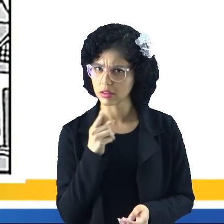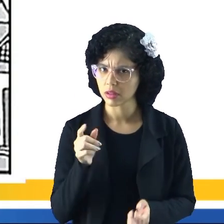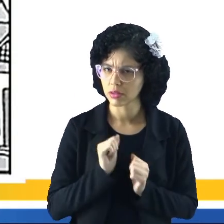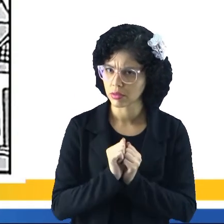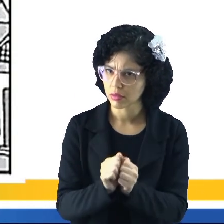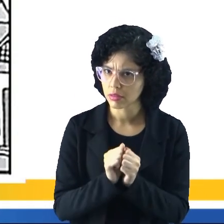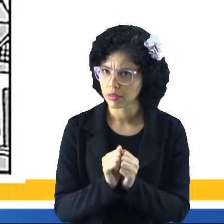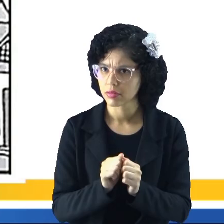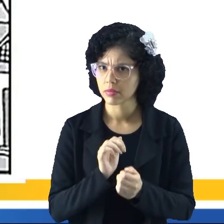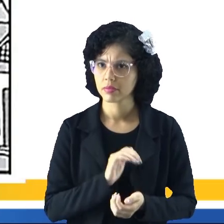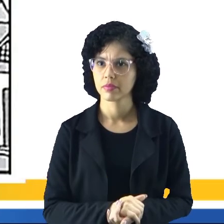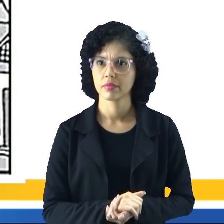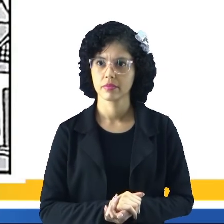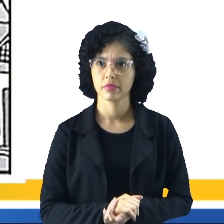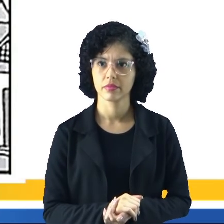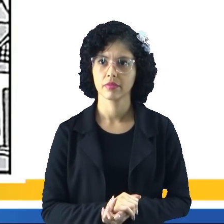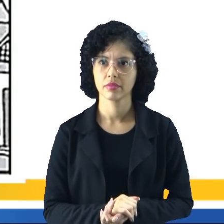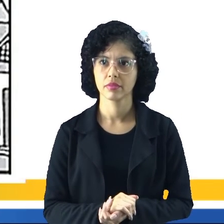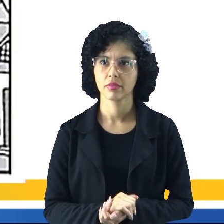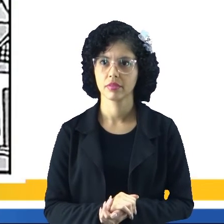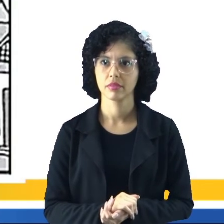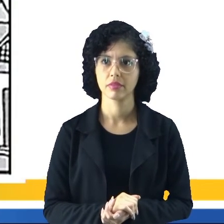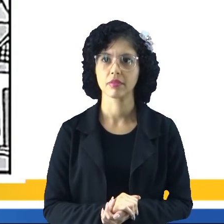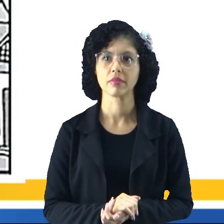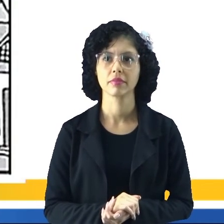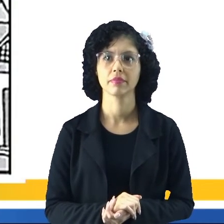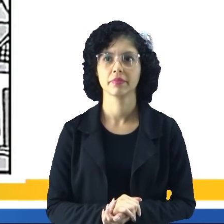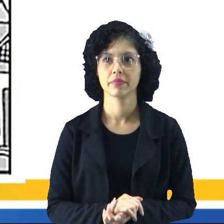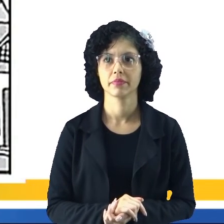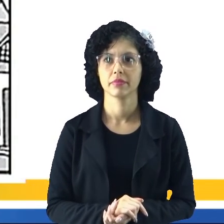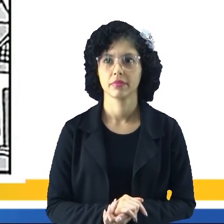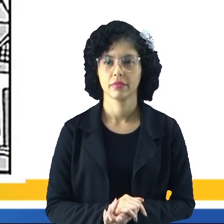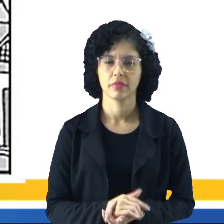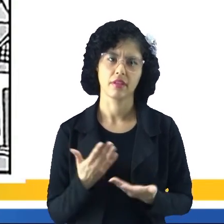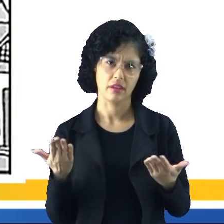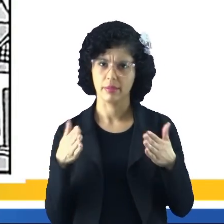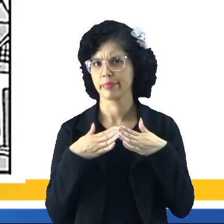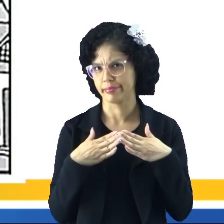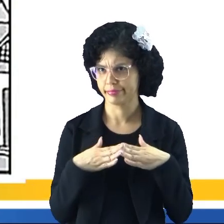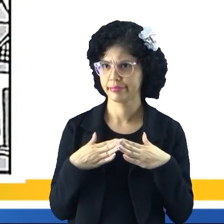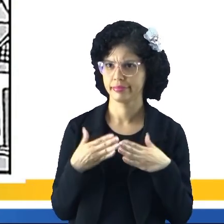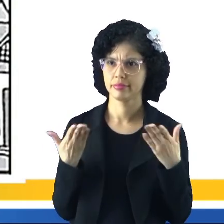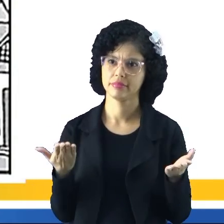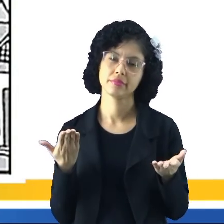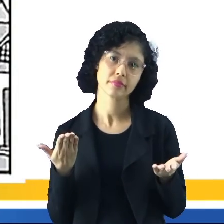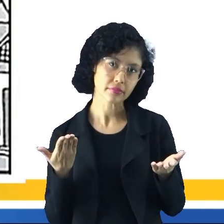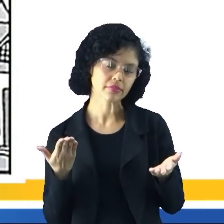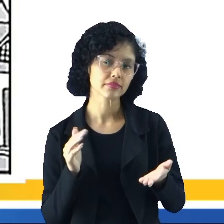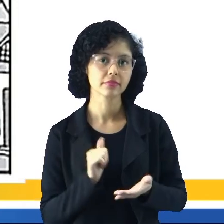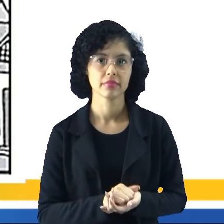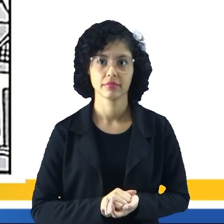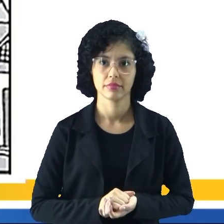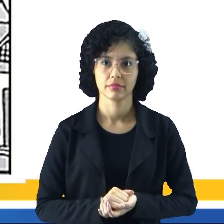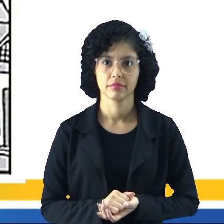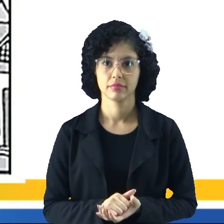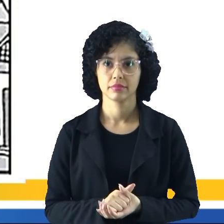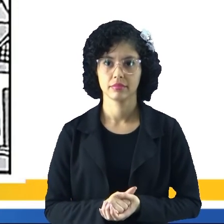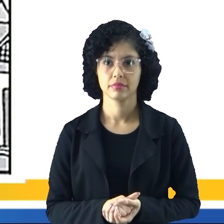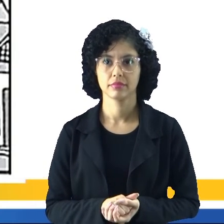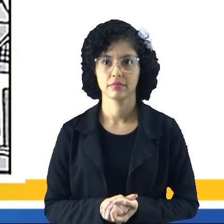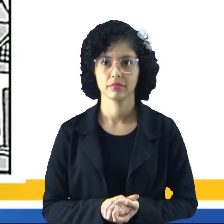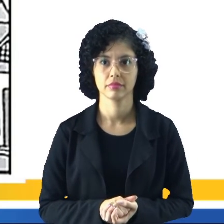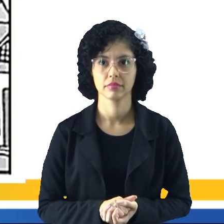contigo. Ela disse: ah, por favor, né? Ele diz, né? Me perdoe, por favor. Mira,